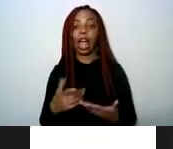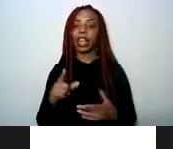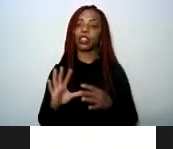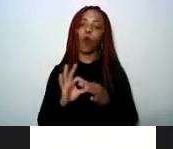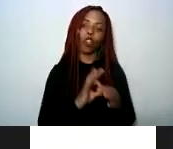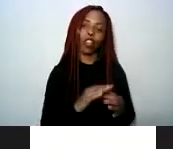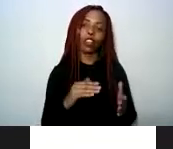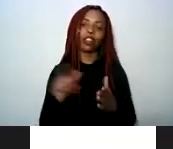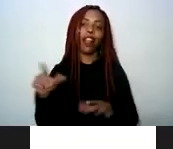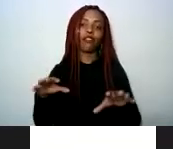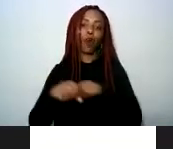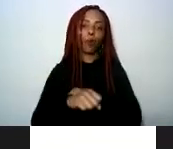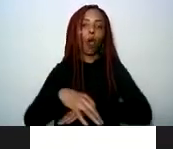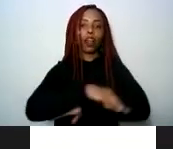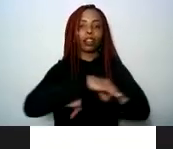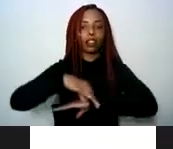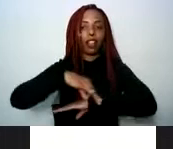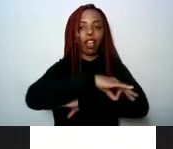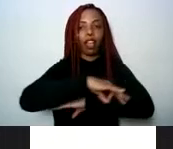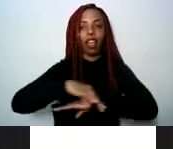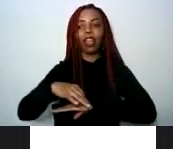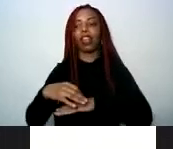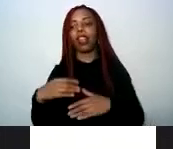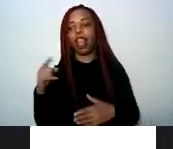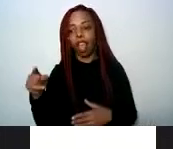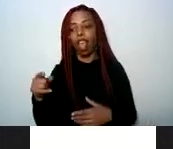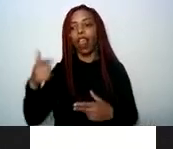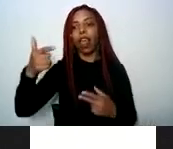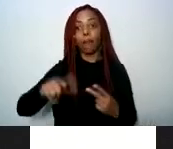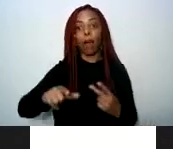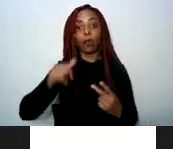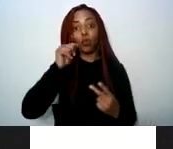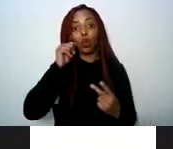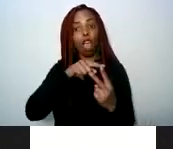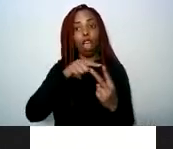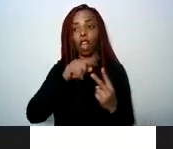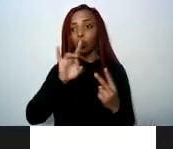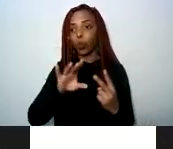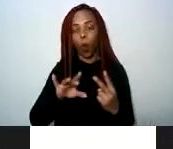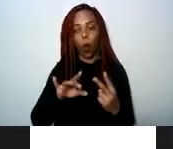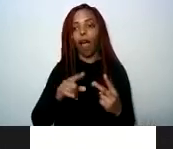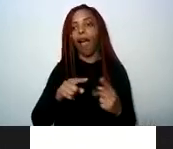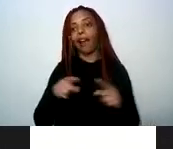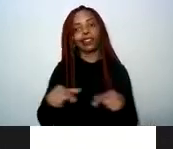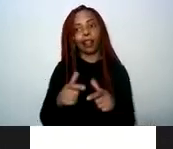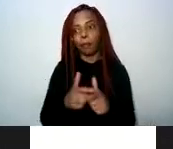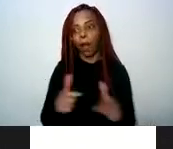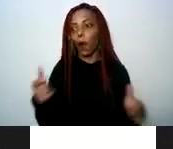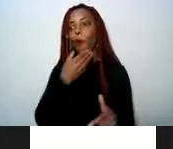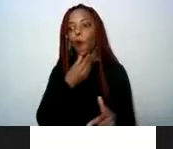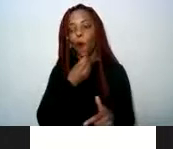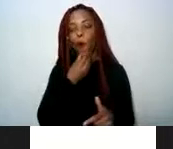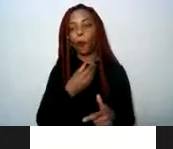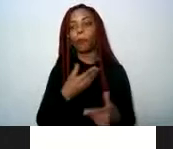arquiteta ela e mais uma única mulher turma dominada por homens e a